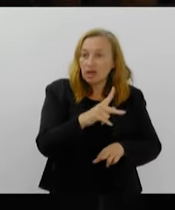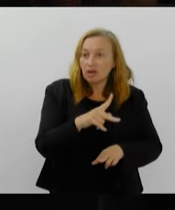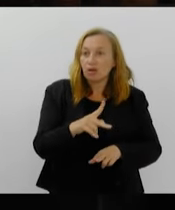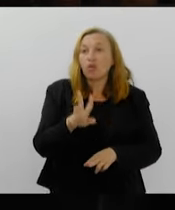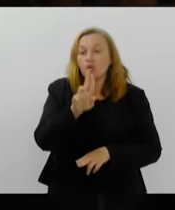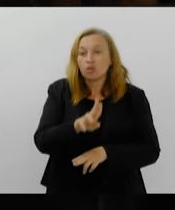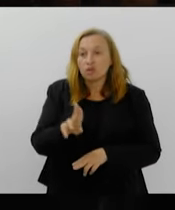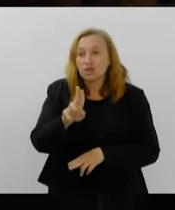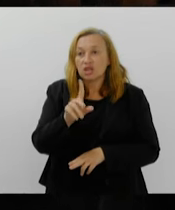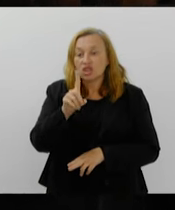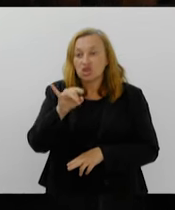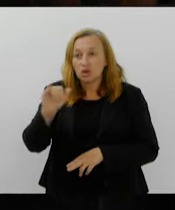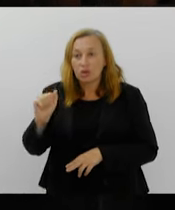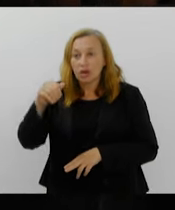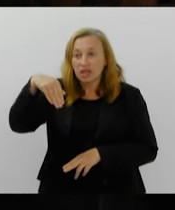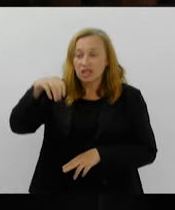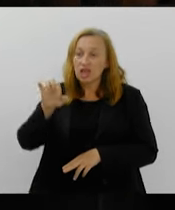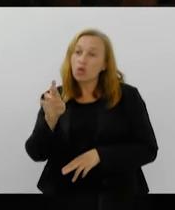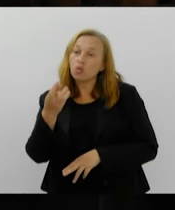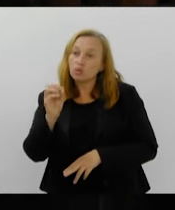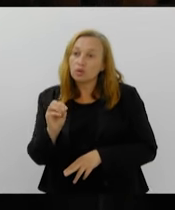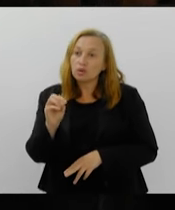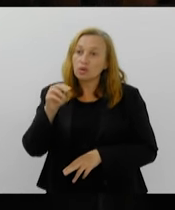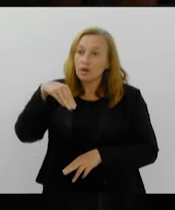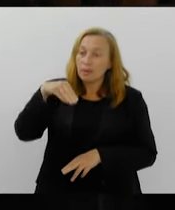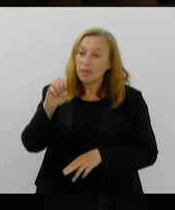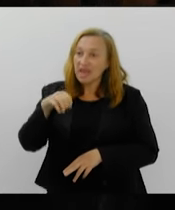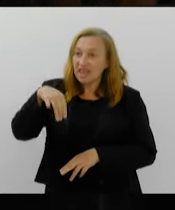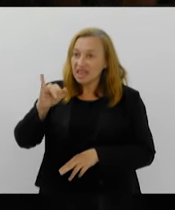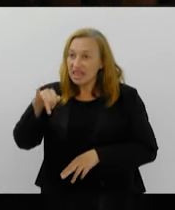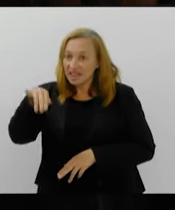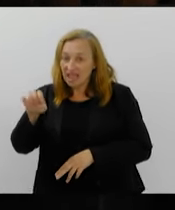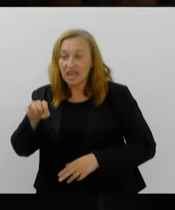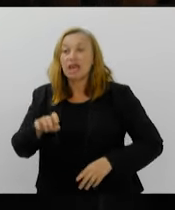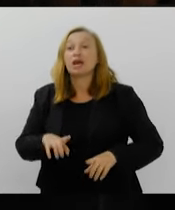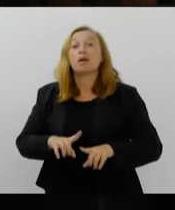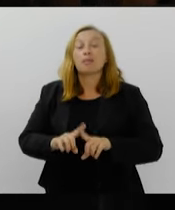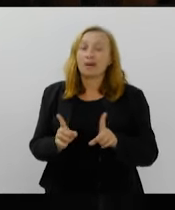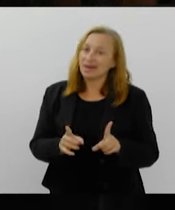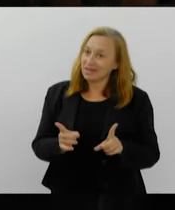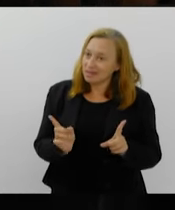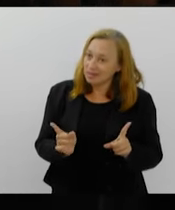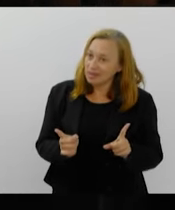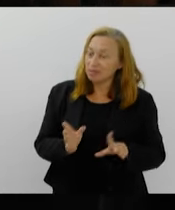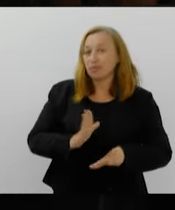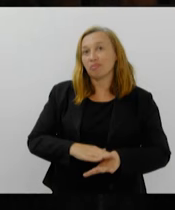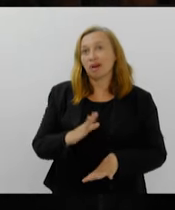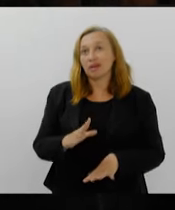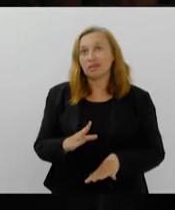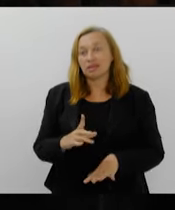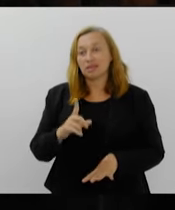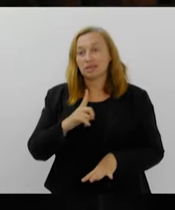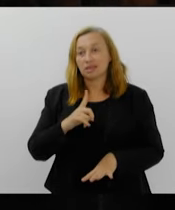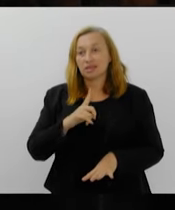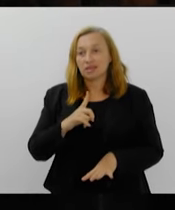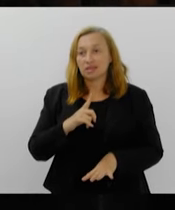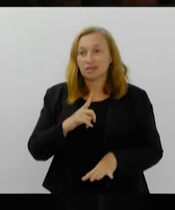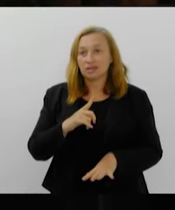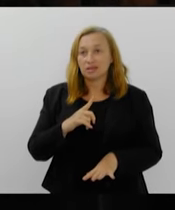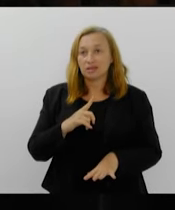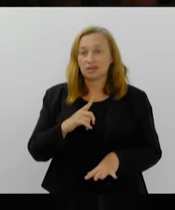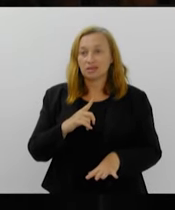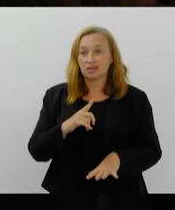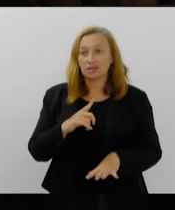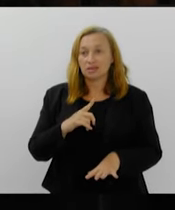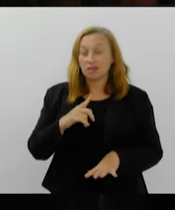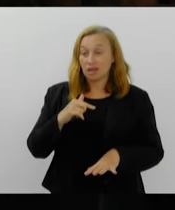eh o chamando de menine agora o fato é que isso por mais que tenha sido ali um exercício retórico de